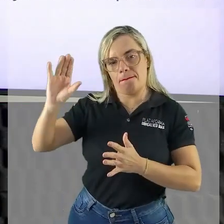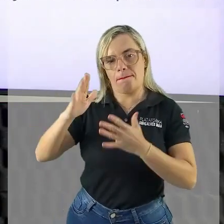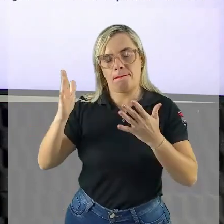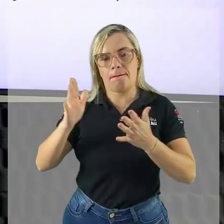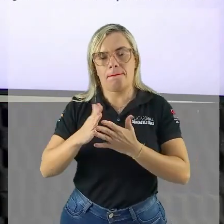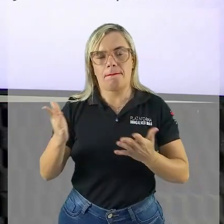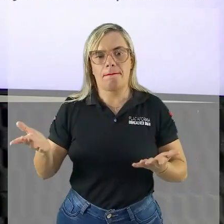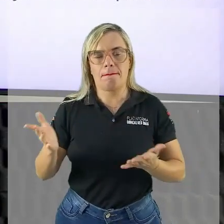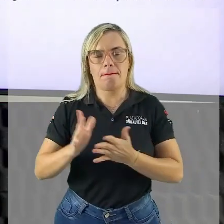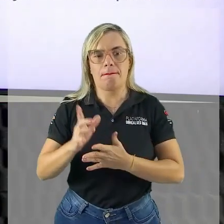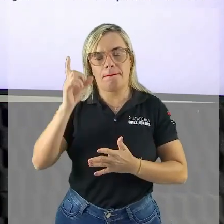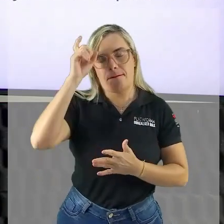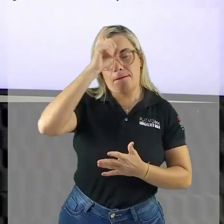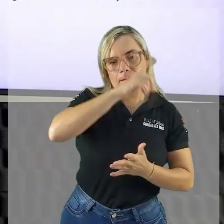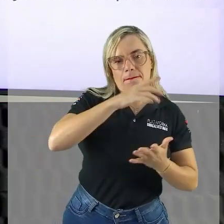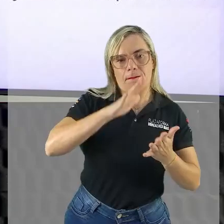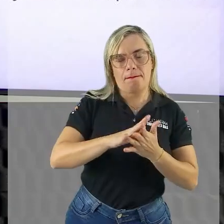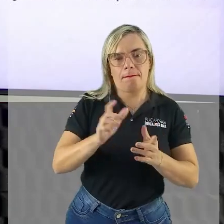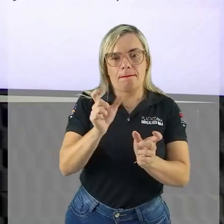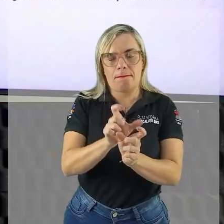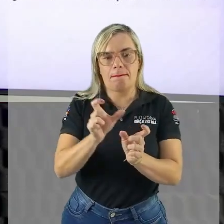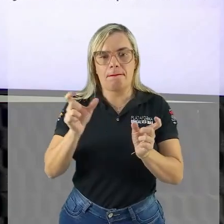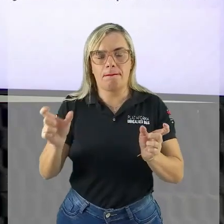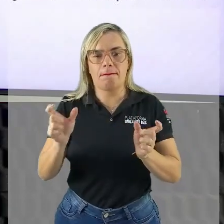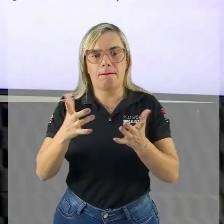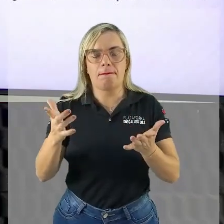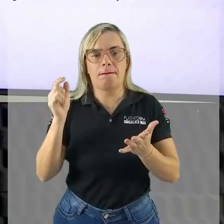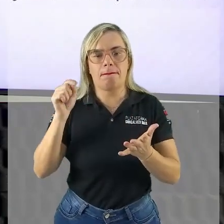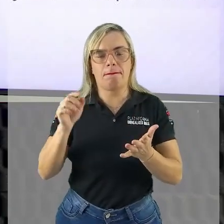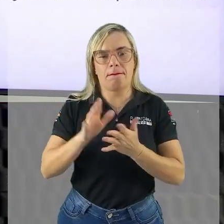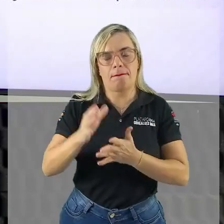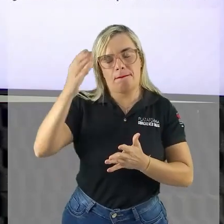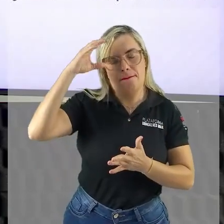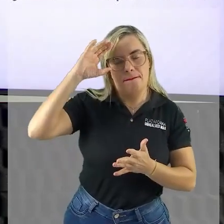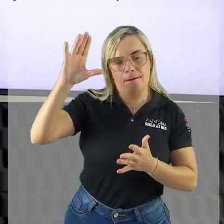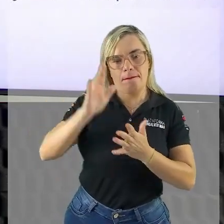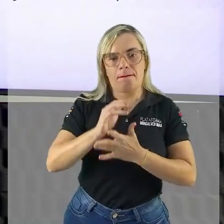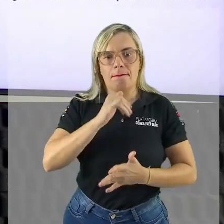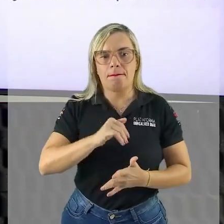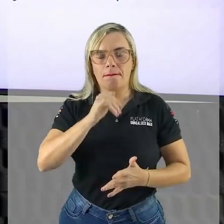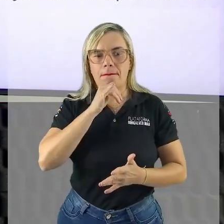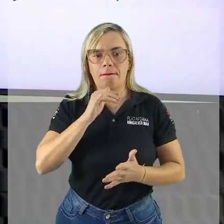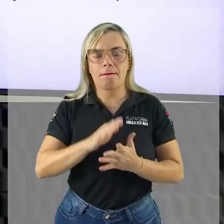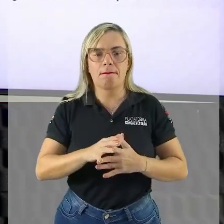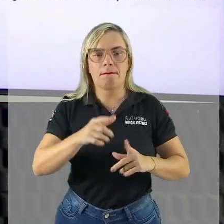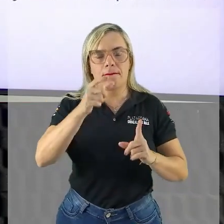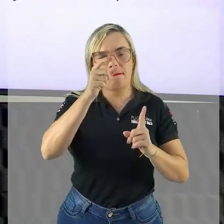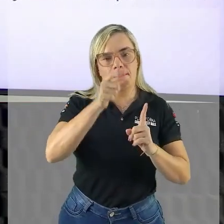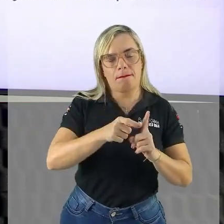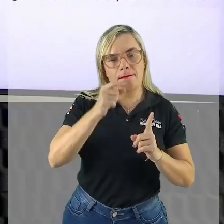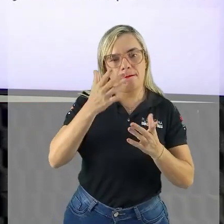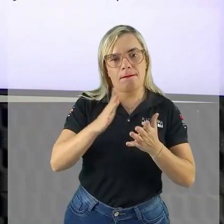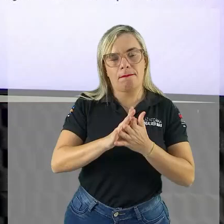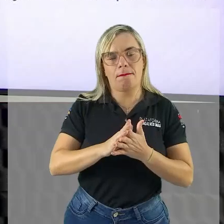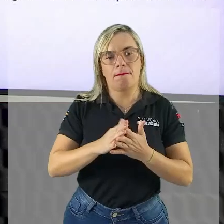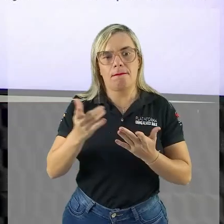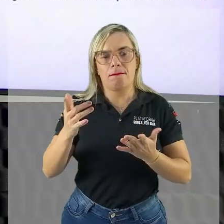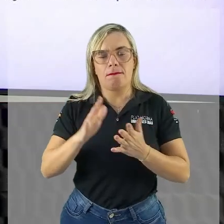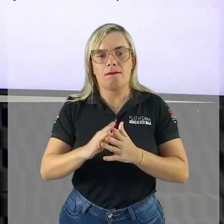você utilizar ali muitas palavras sinônimas de cultura, por exemplo, né? Mas para indivíduo, há outras possibilidades,